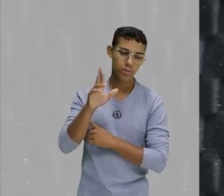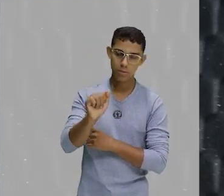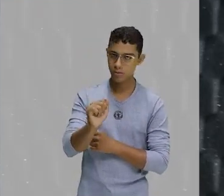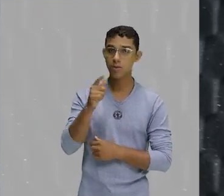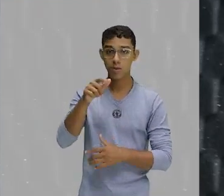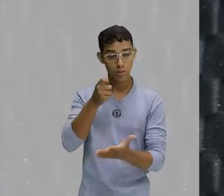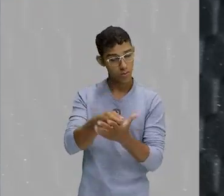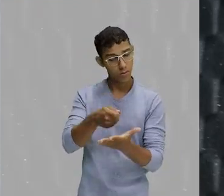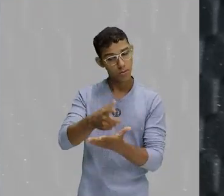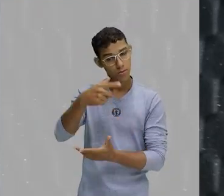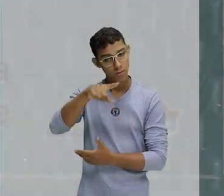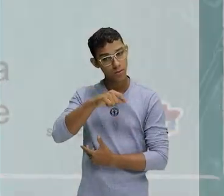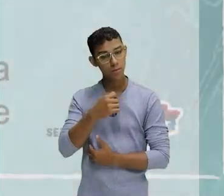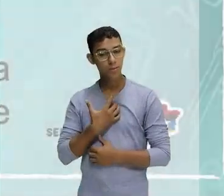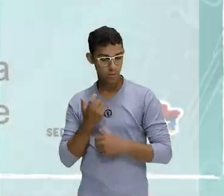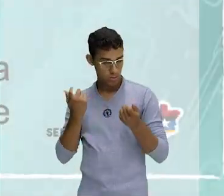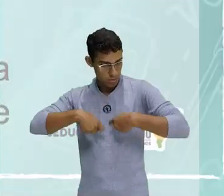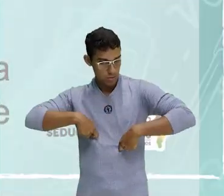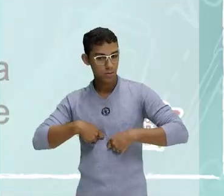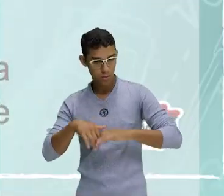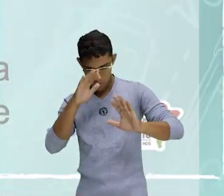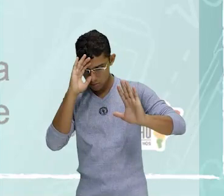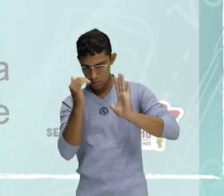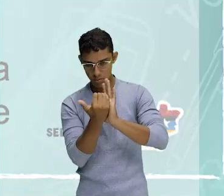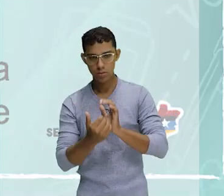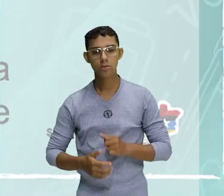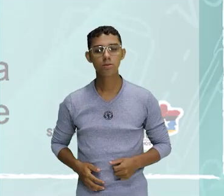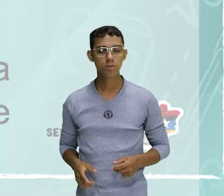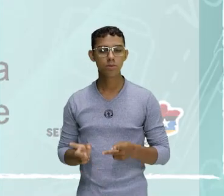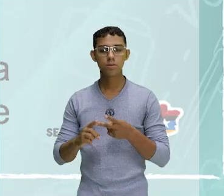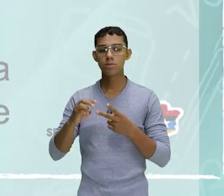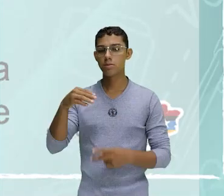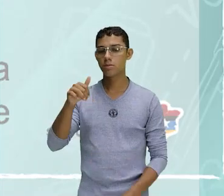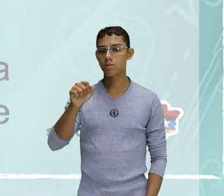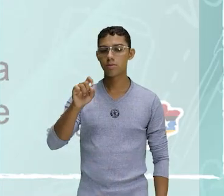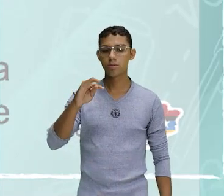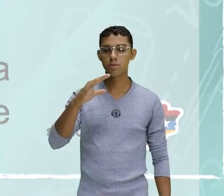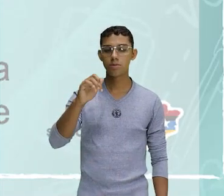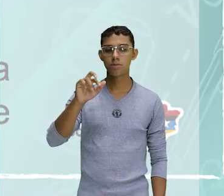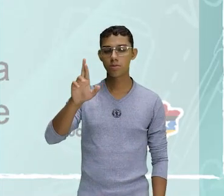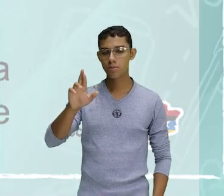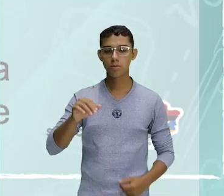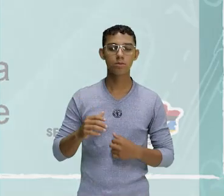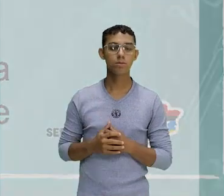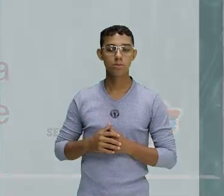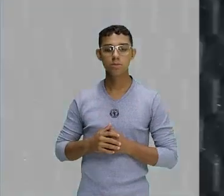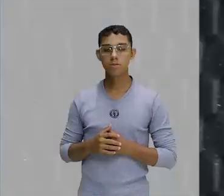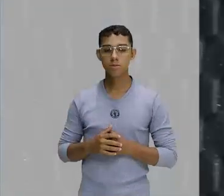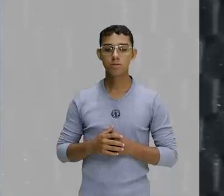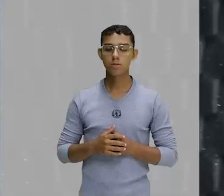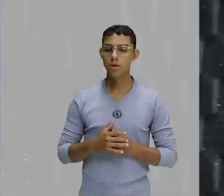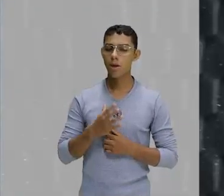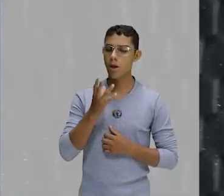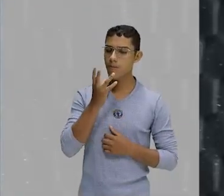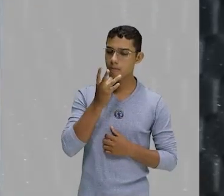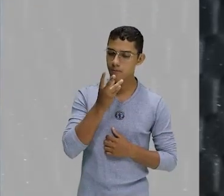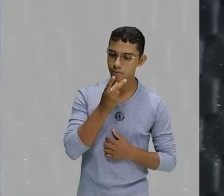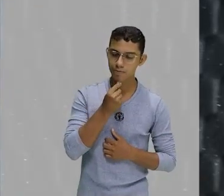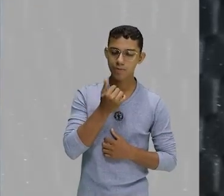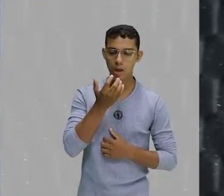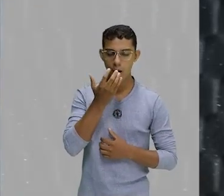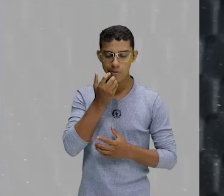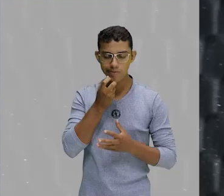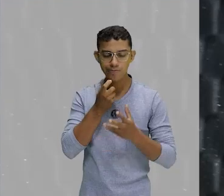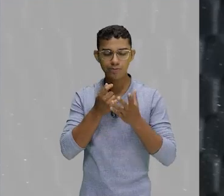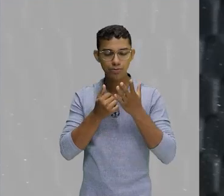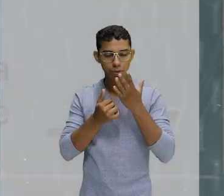mundo devia fazer isso. Masticar despacio, pausado. Mastigar devagar, pausadamente,